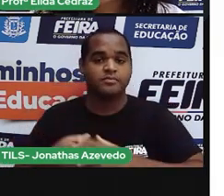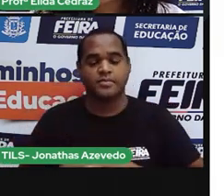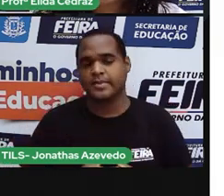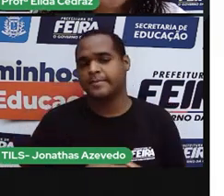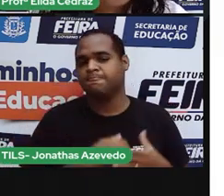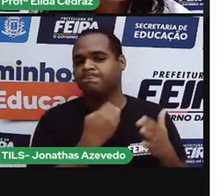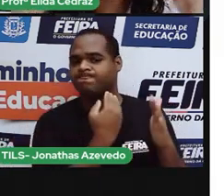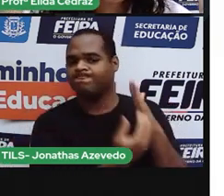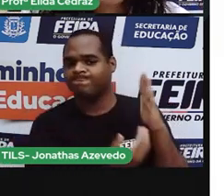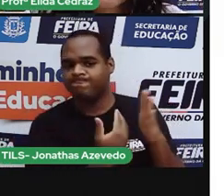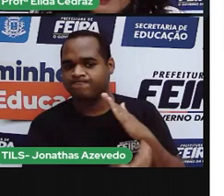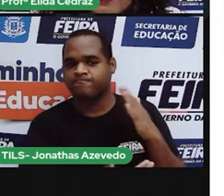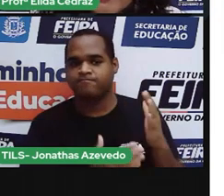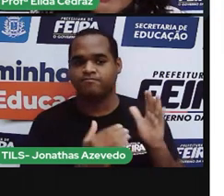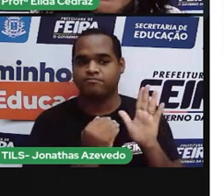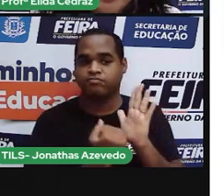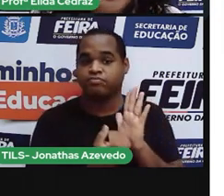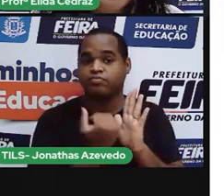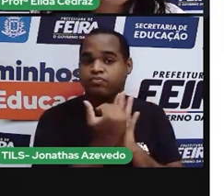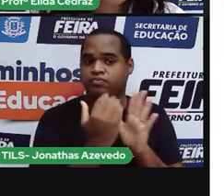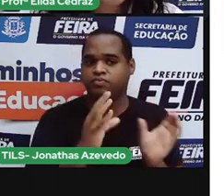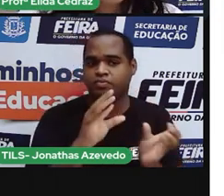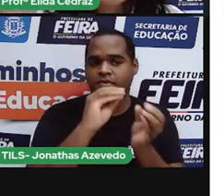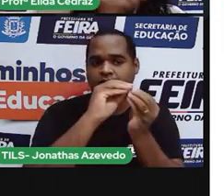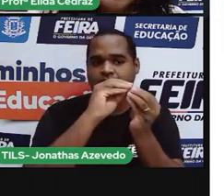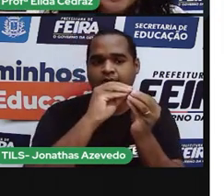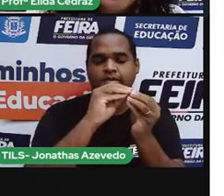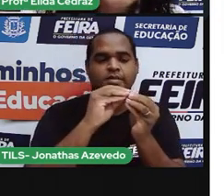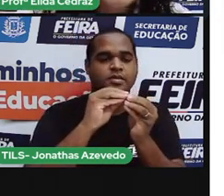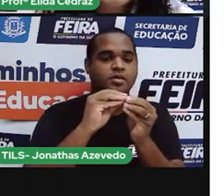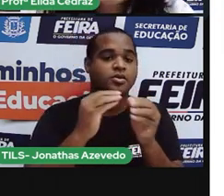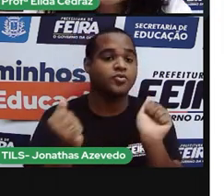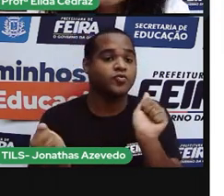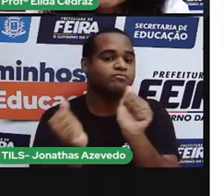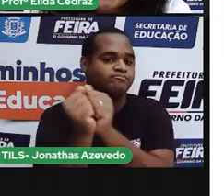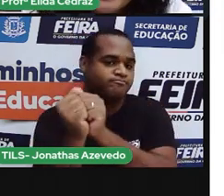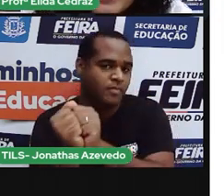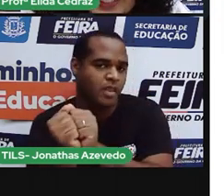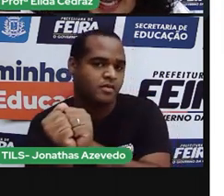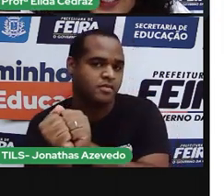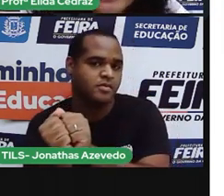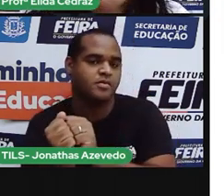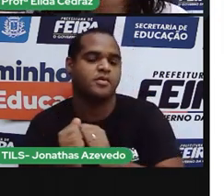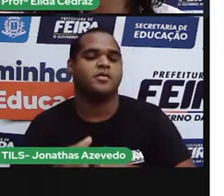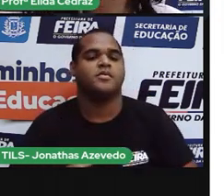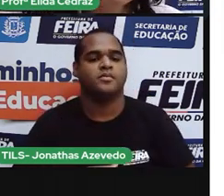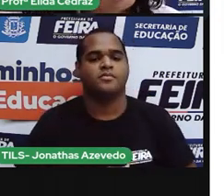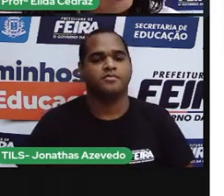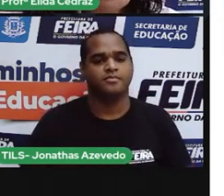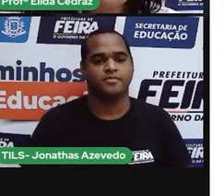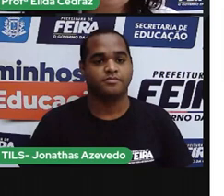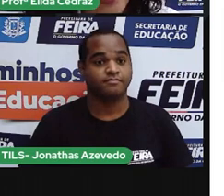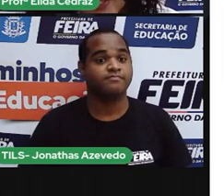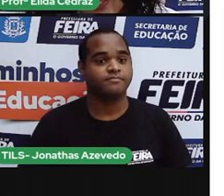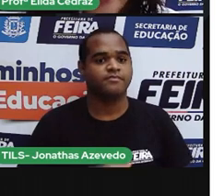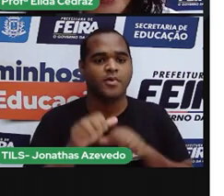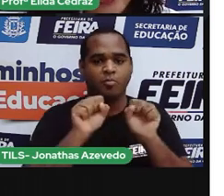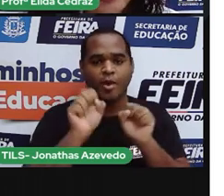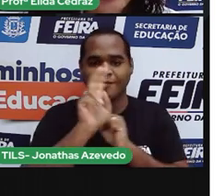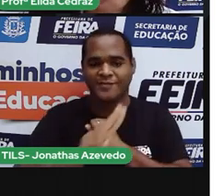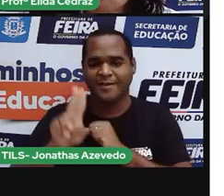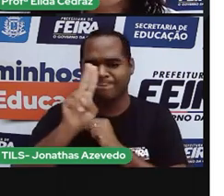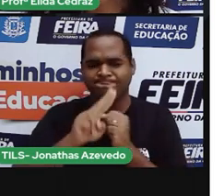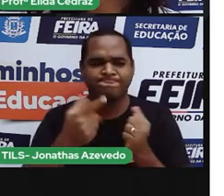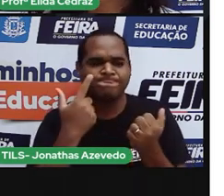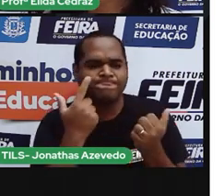retirar, perder, acrescentar e juntar usando